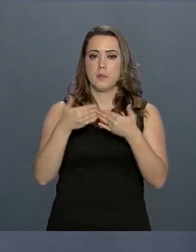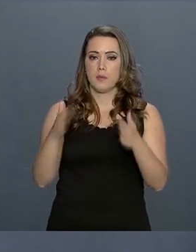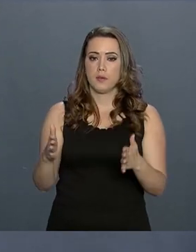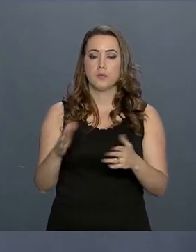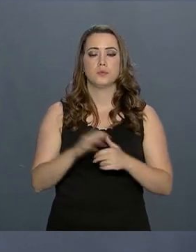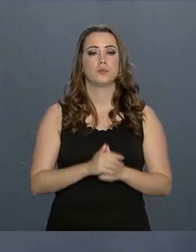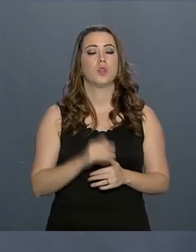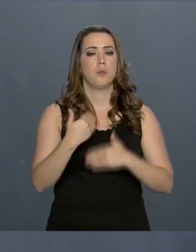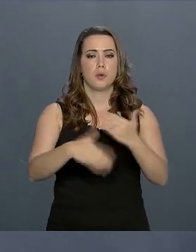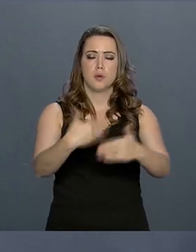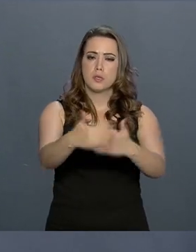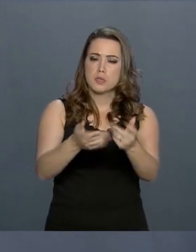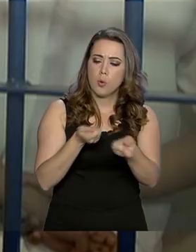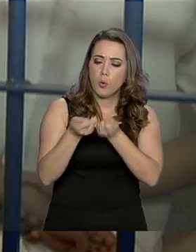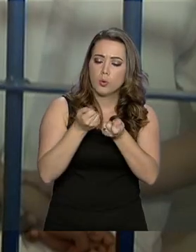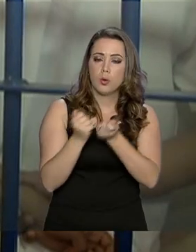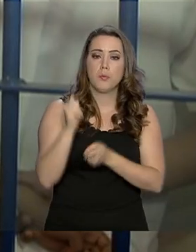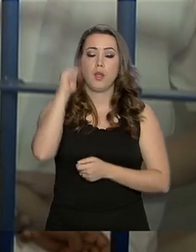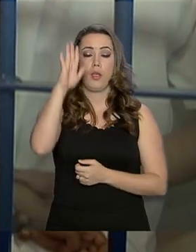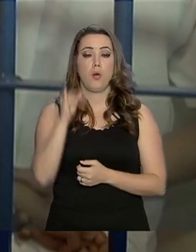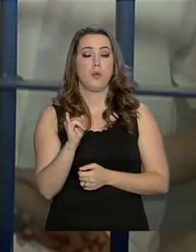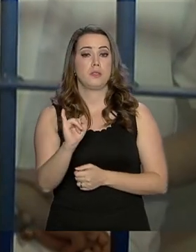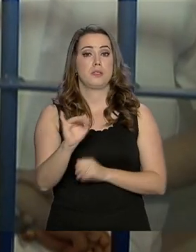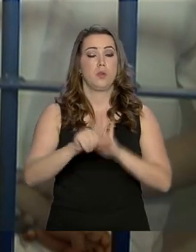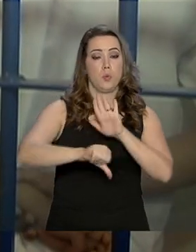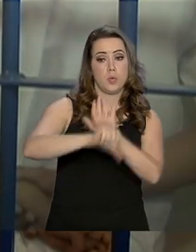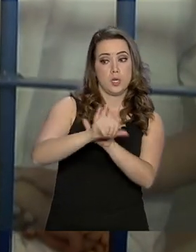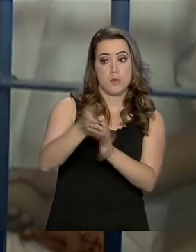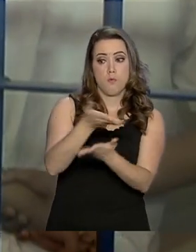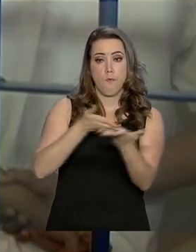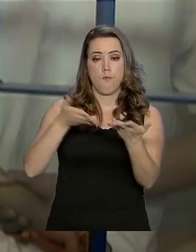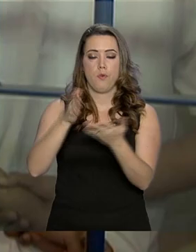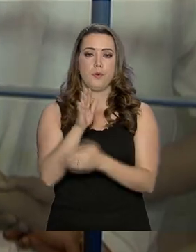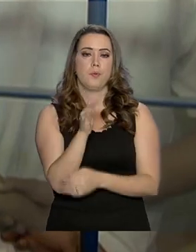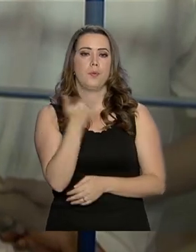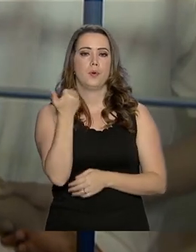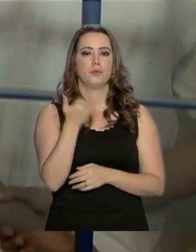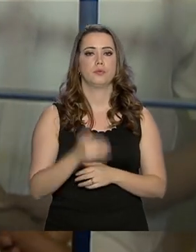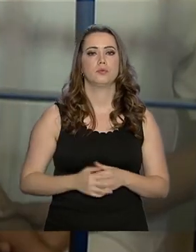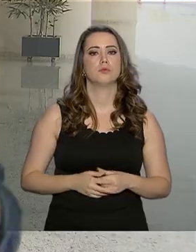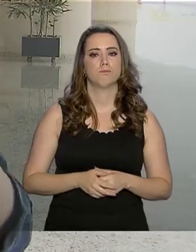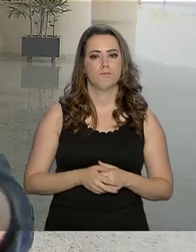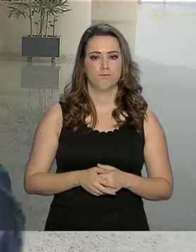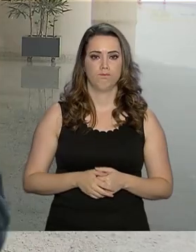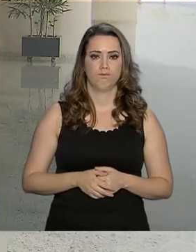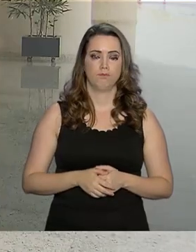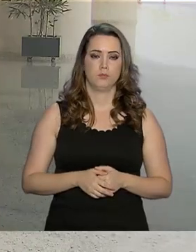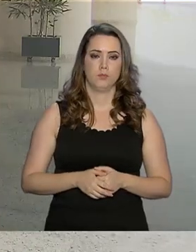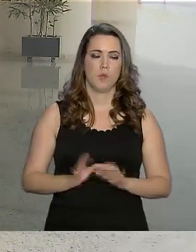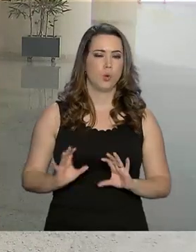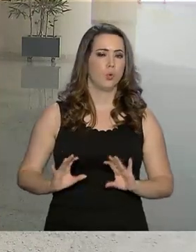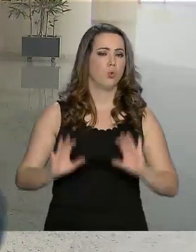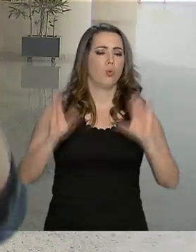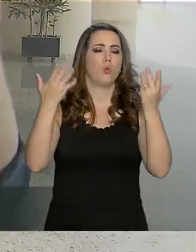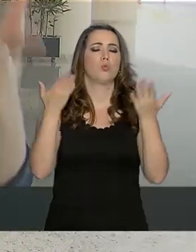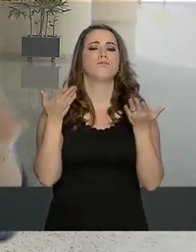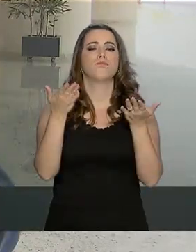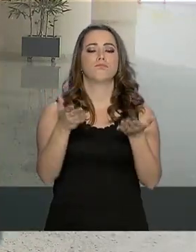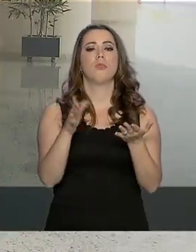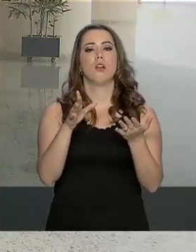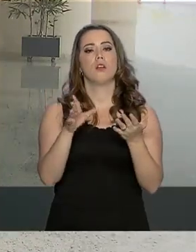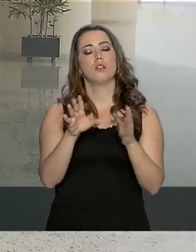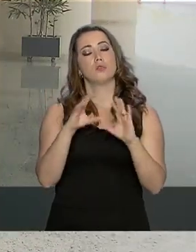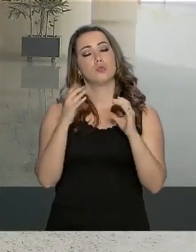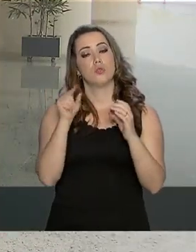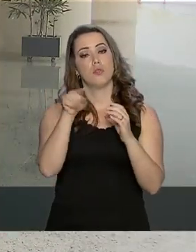será mais rigorosa em crimes que envolvam a morte da vítima durante o evento o ministro sérgio moro